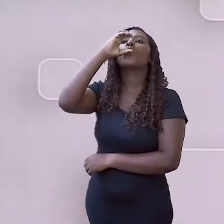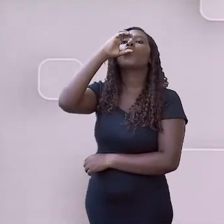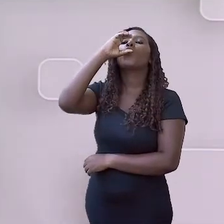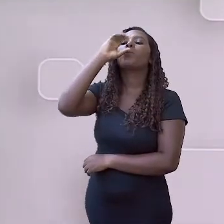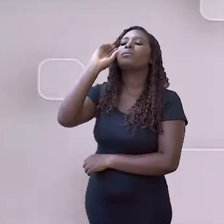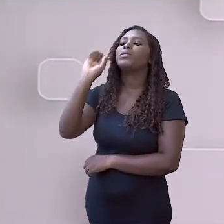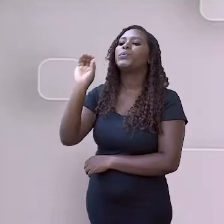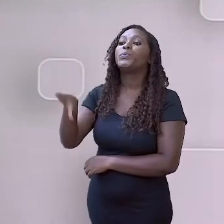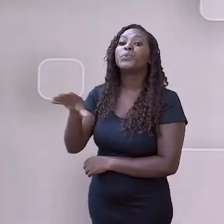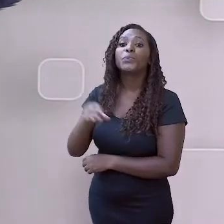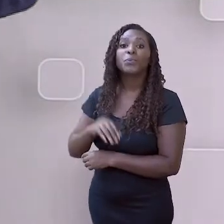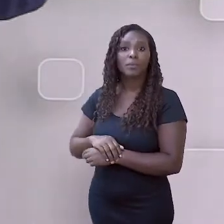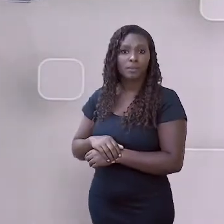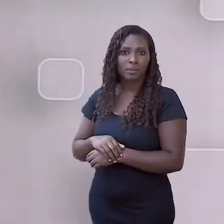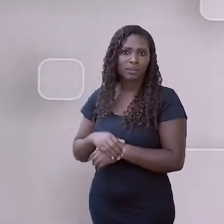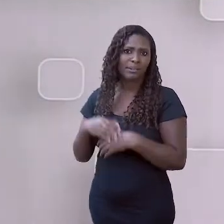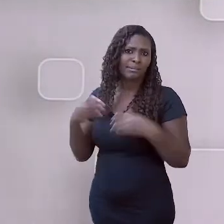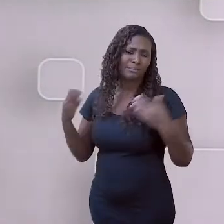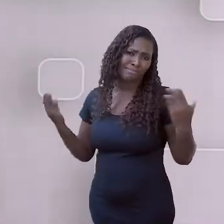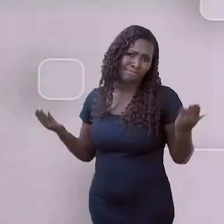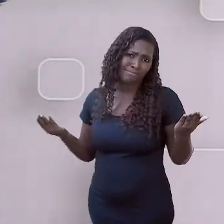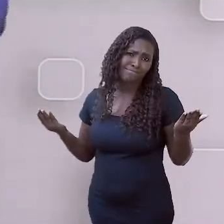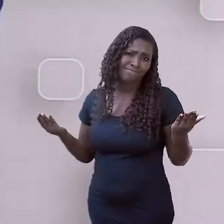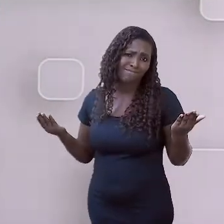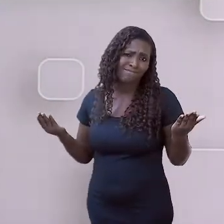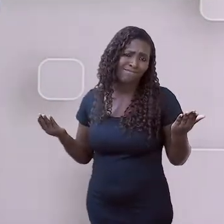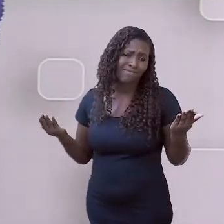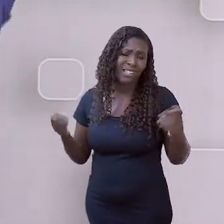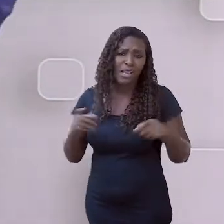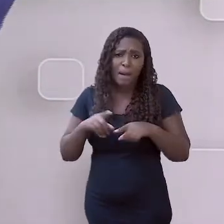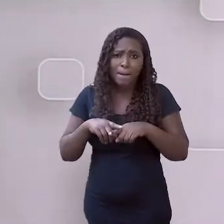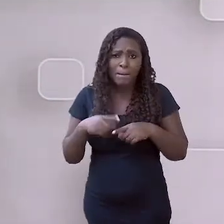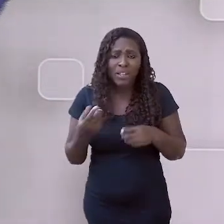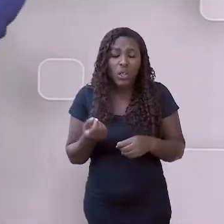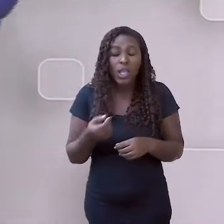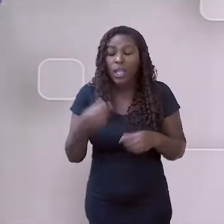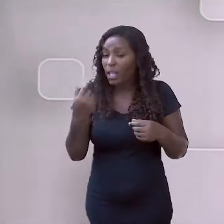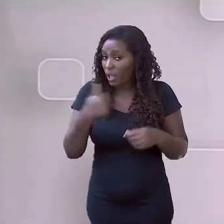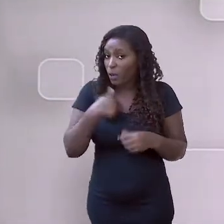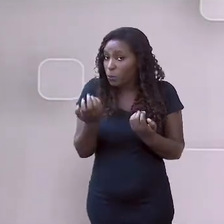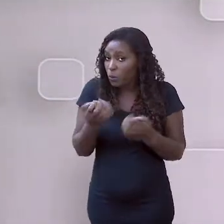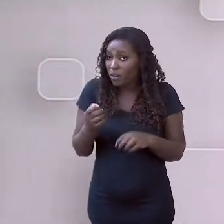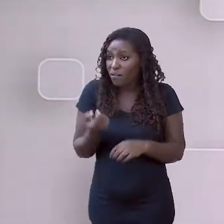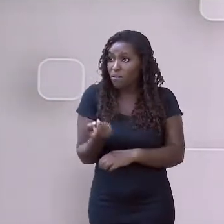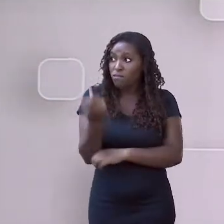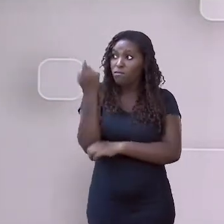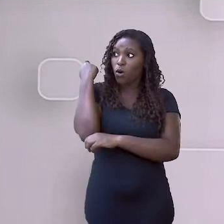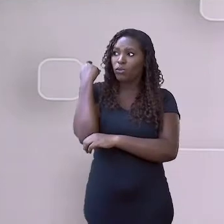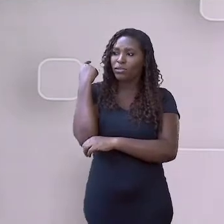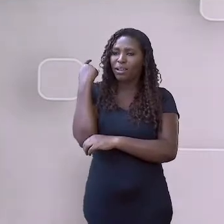O lixo é um problema grave em um mundo globalizado.